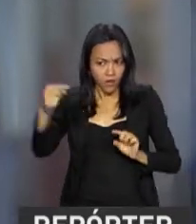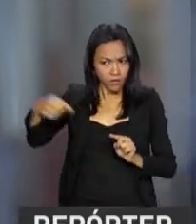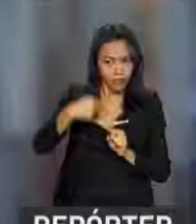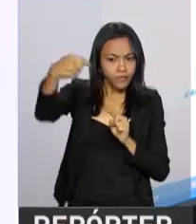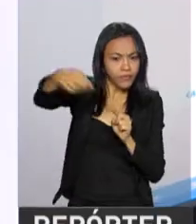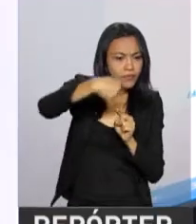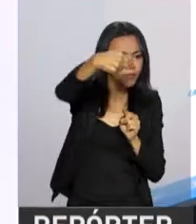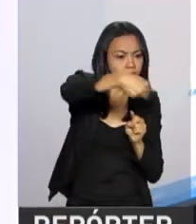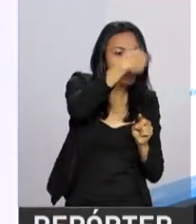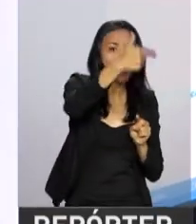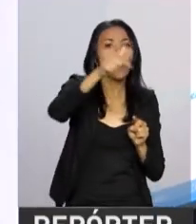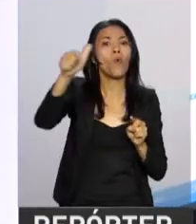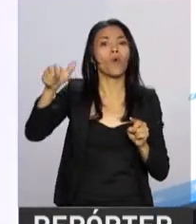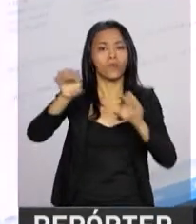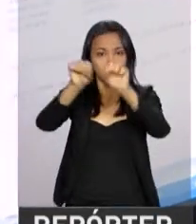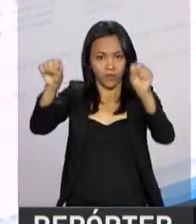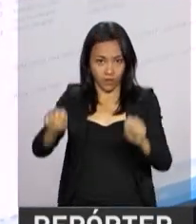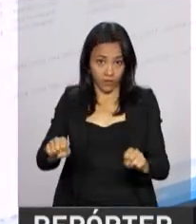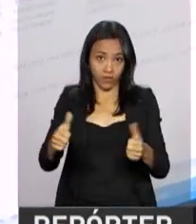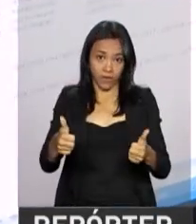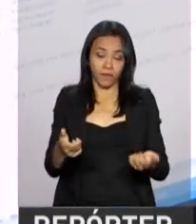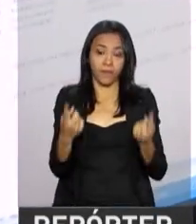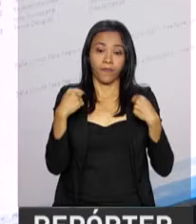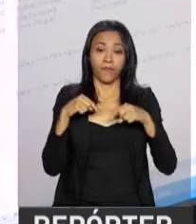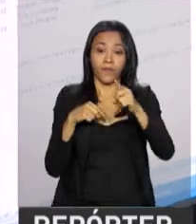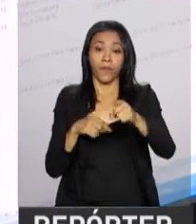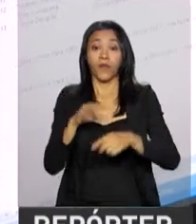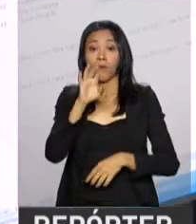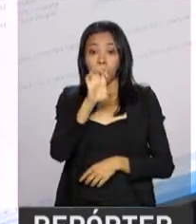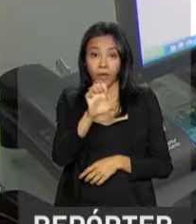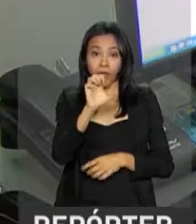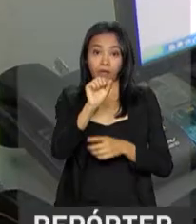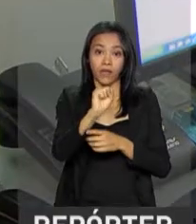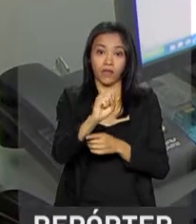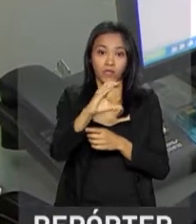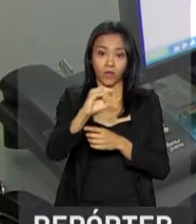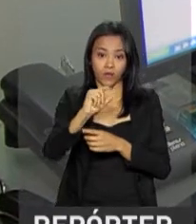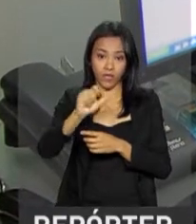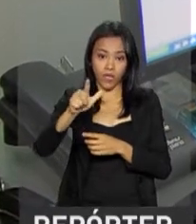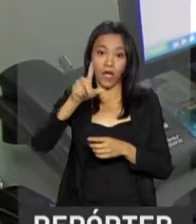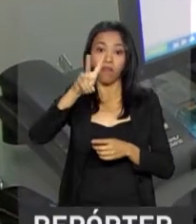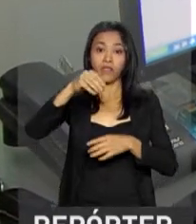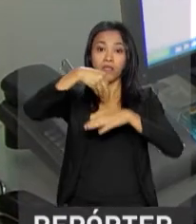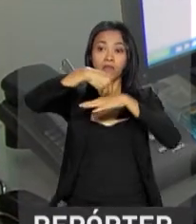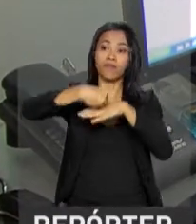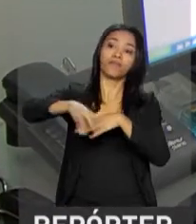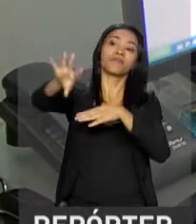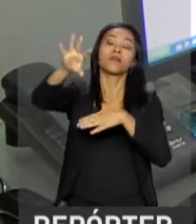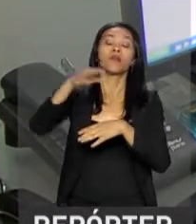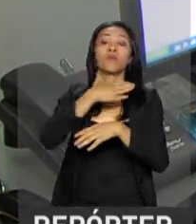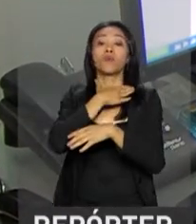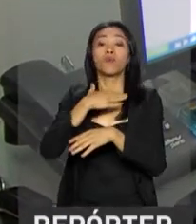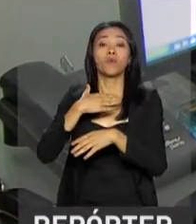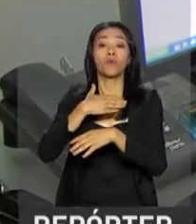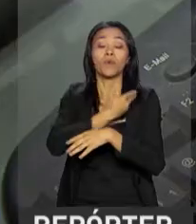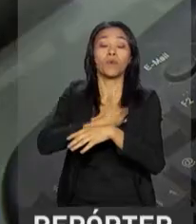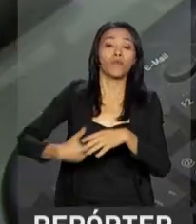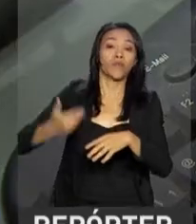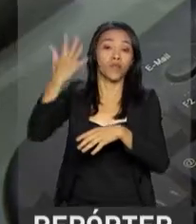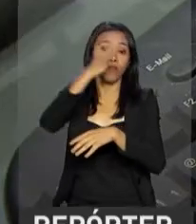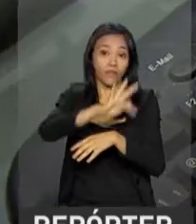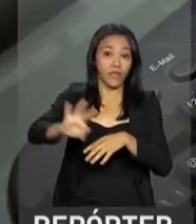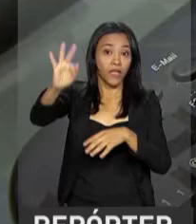os demais sistemas as informações para o e social serão enviadas pela internet para um banco de dados do governo federal abrangendo